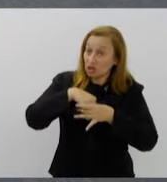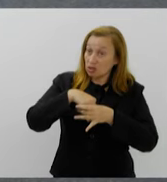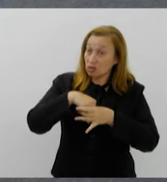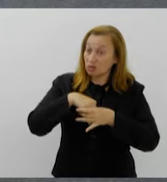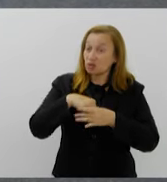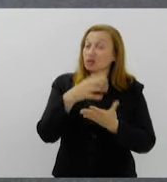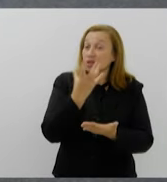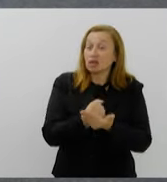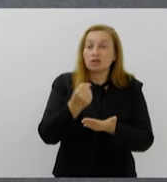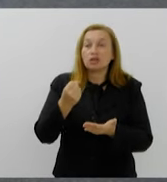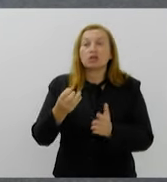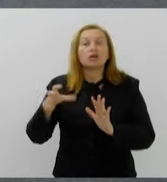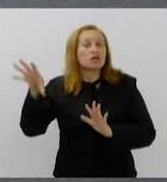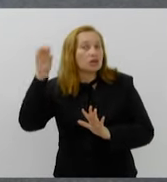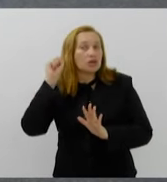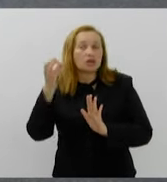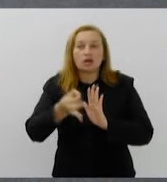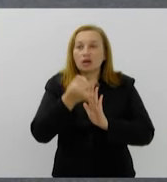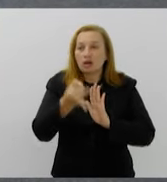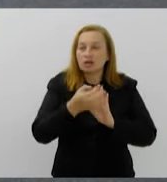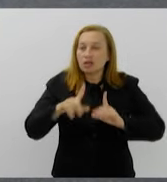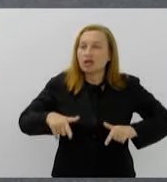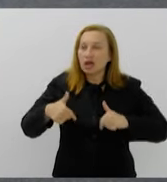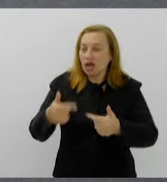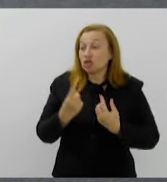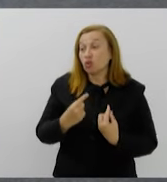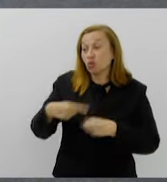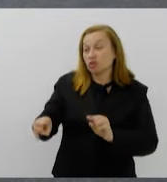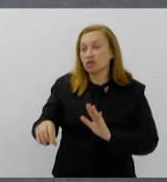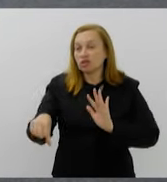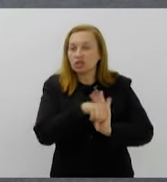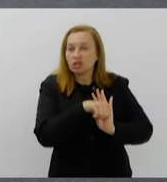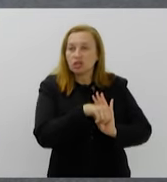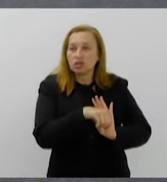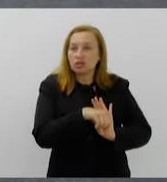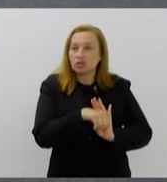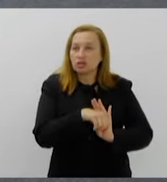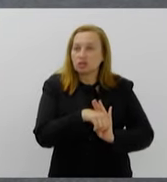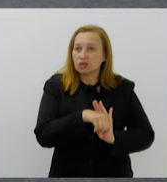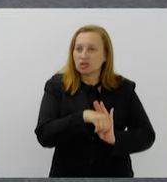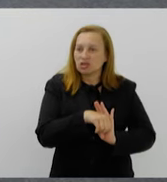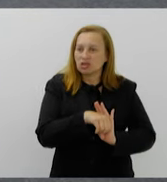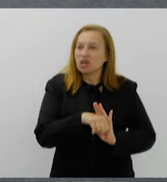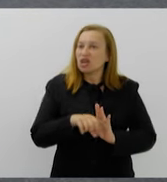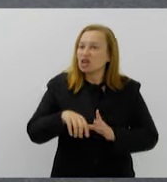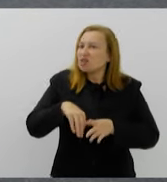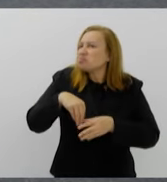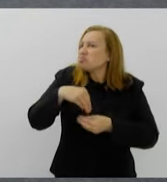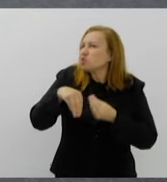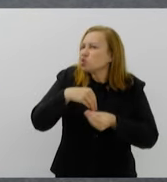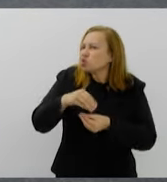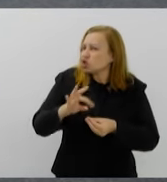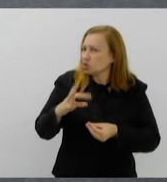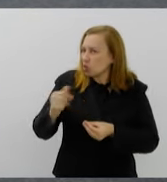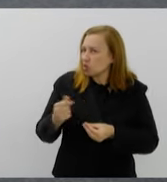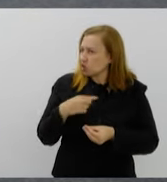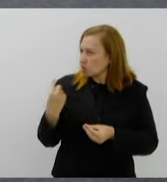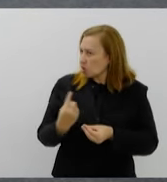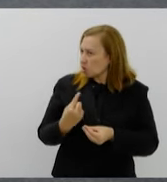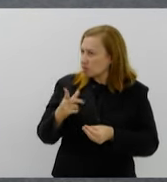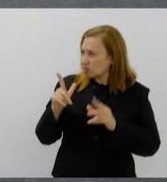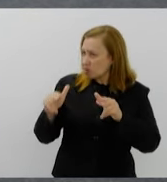tome Providência esse tipo de crime que coloca todo mundo como ele é mas nós não